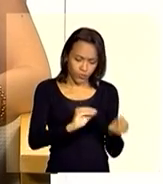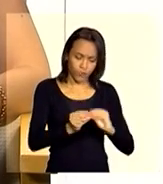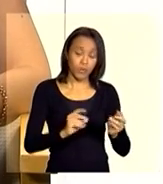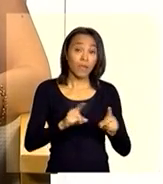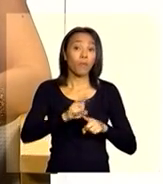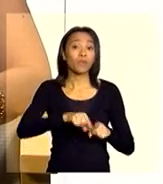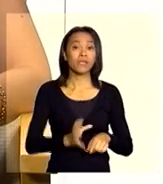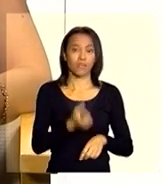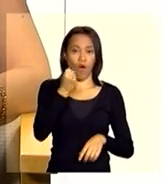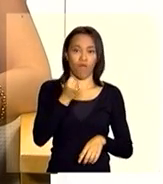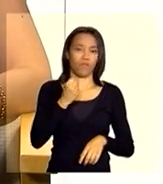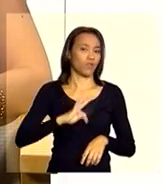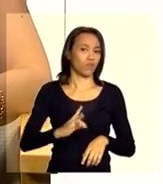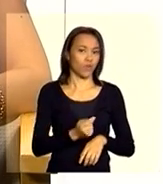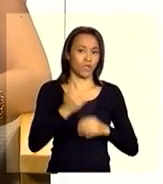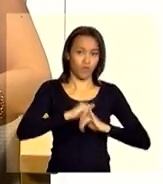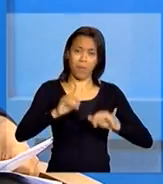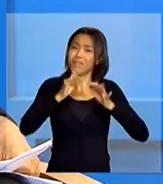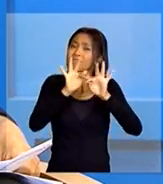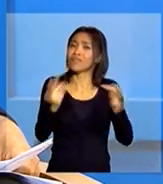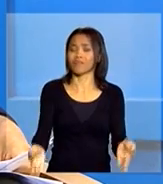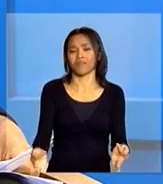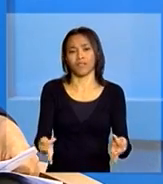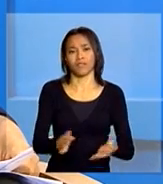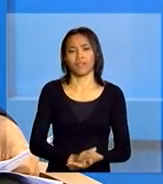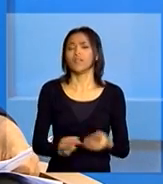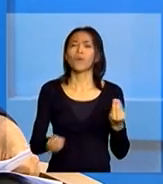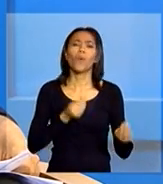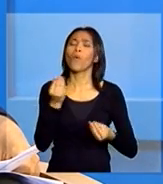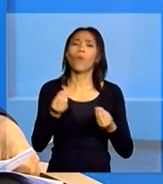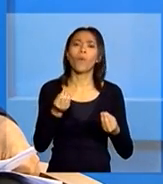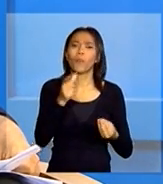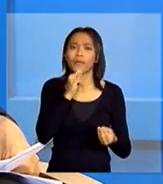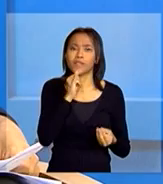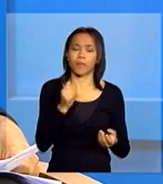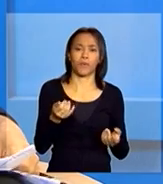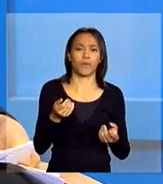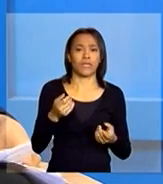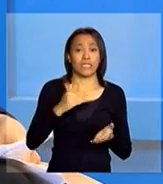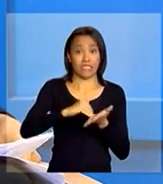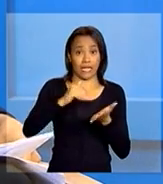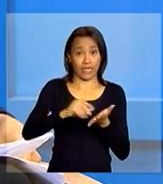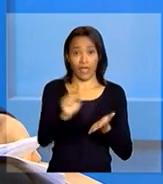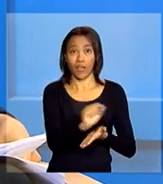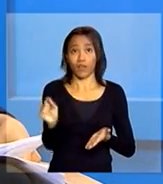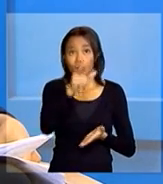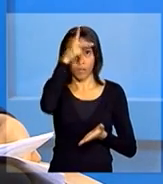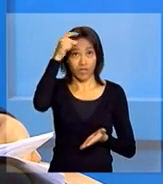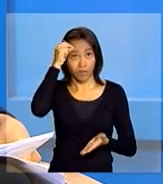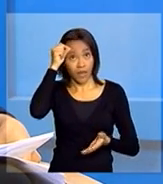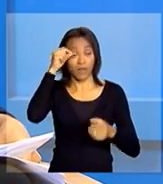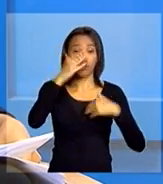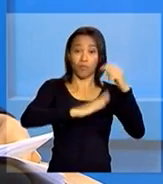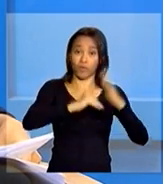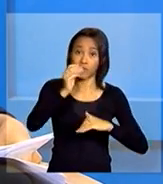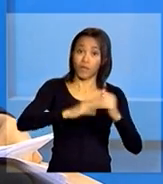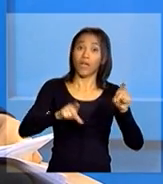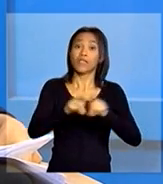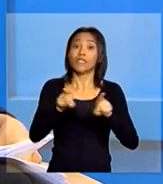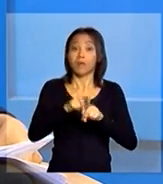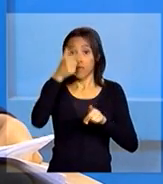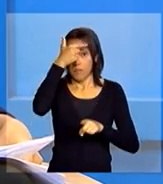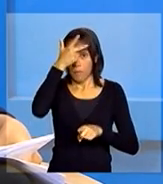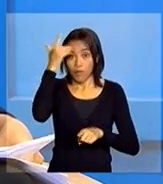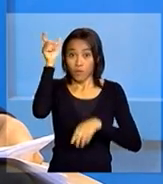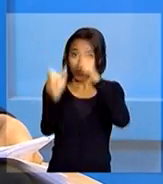informações é bem simples e como é que eu faço para vincular os secretários municipais de assistência social e trabalhadores ao